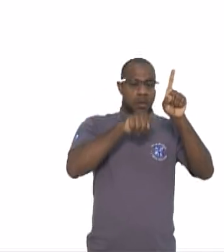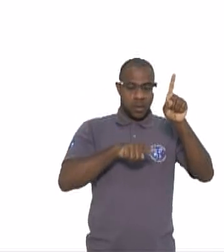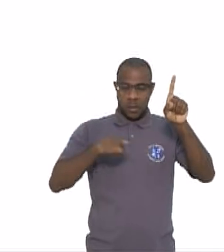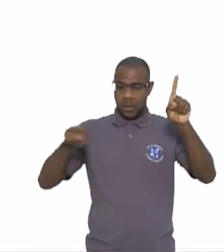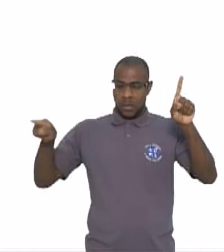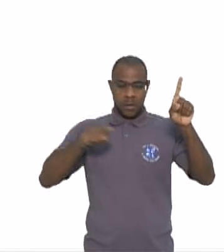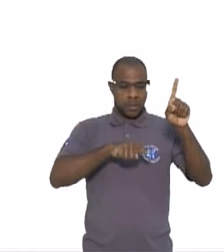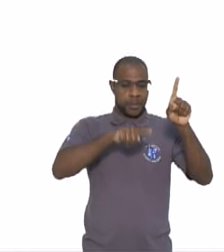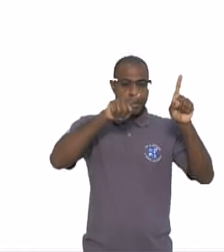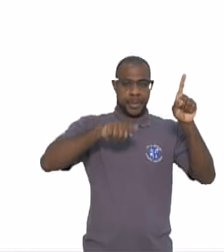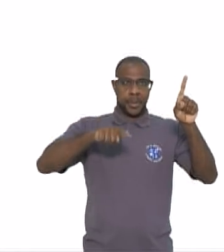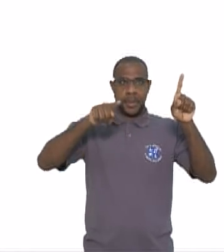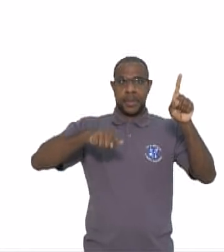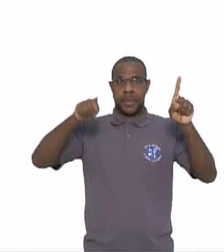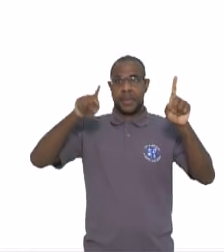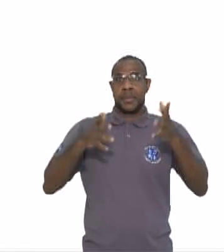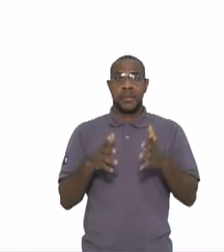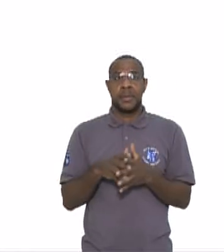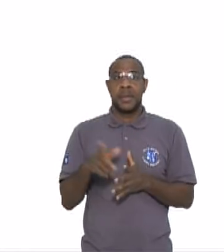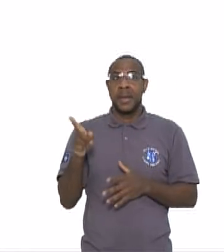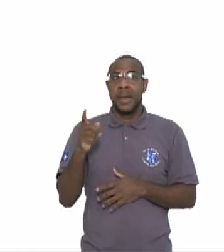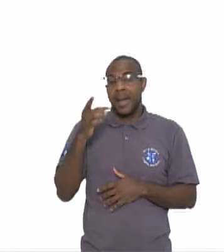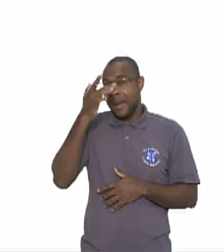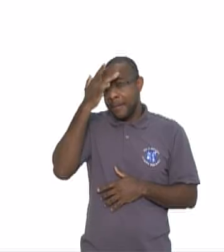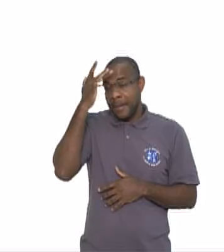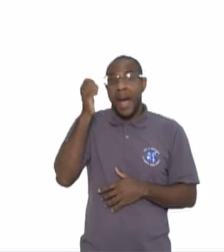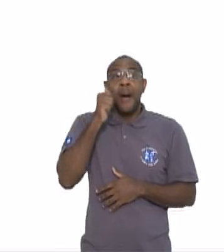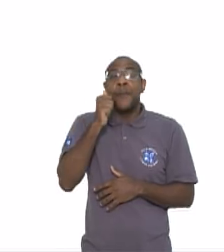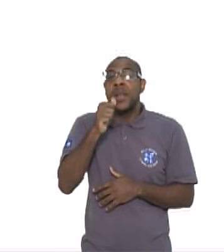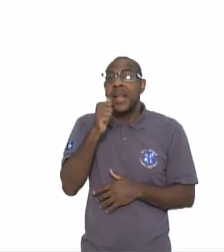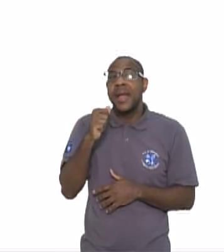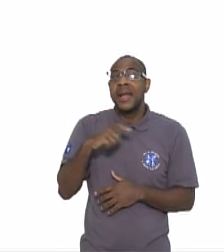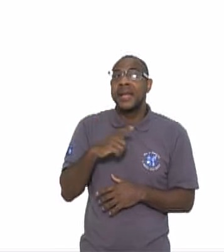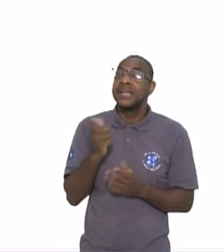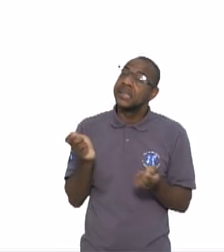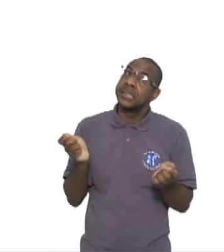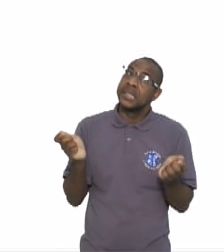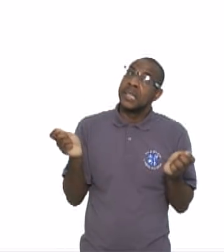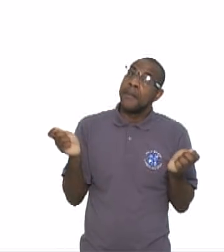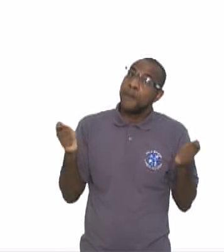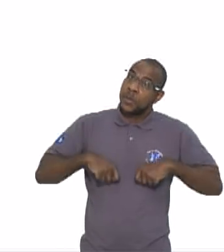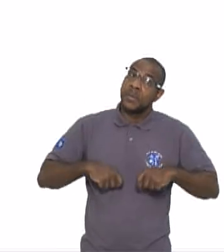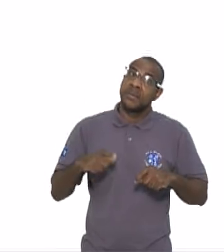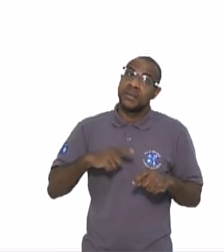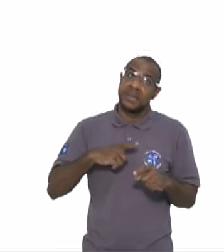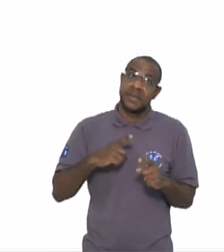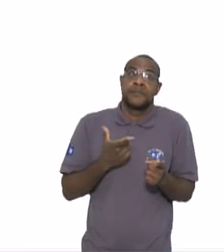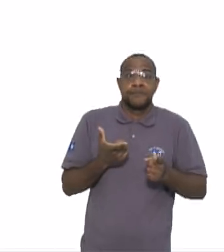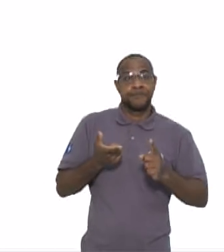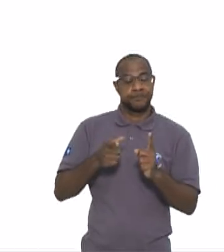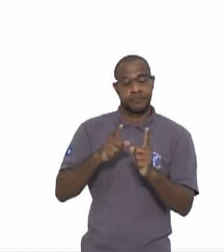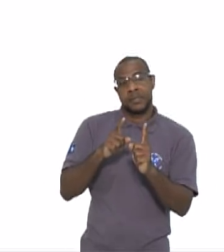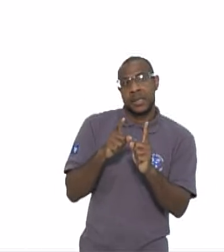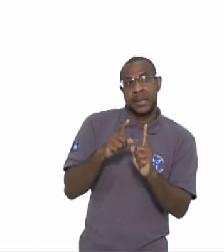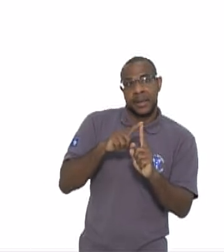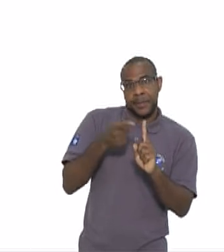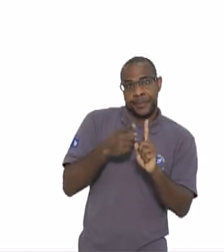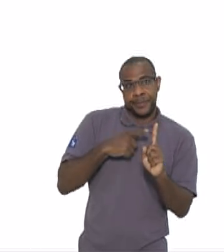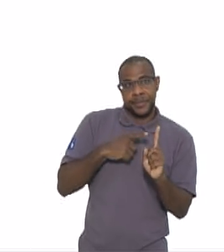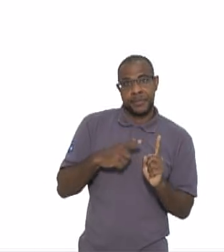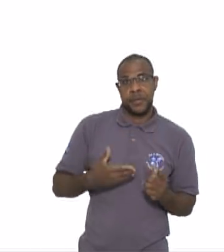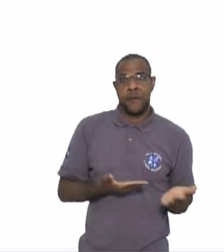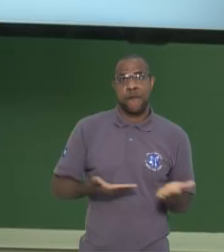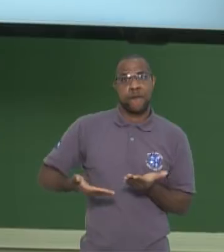idade da mulher com a probabilidade de ter um filho com síndrome de Down? Então, depois dos 40, aumenta muito a chance. Ó, vocês estão vendo aqui que até